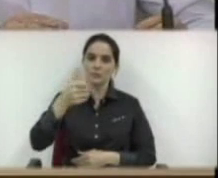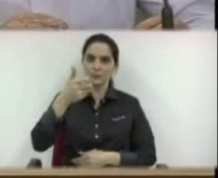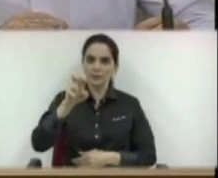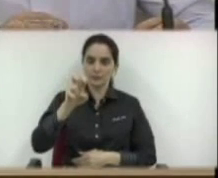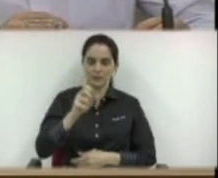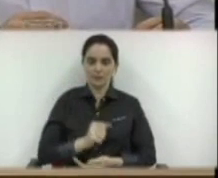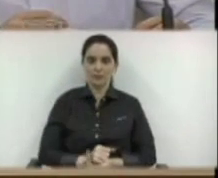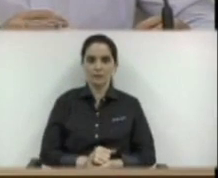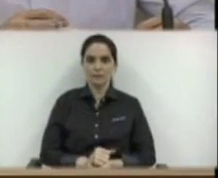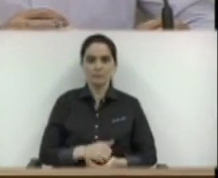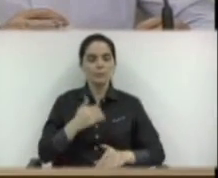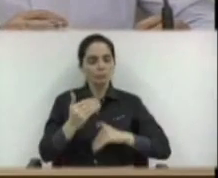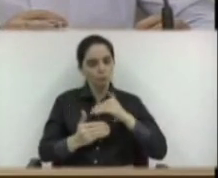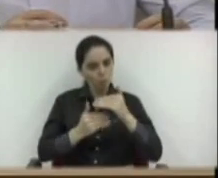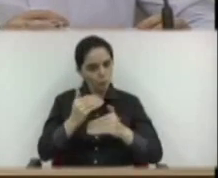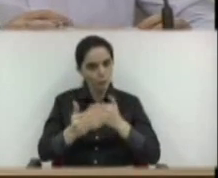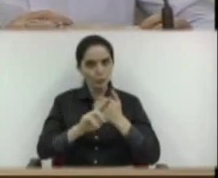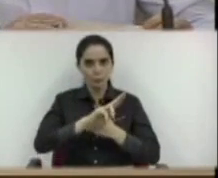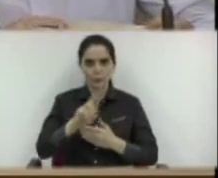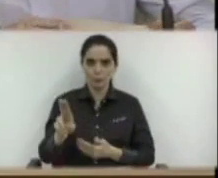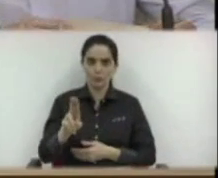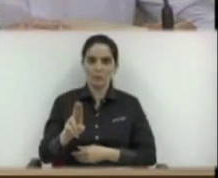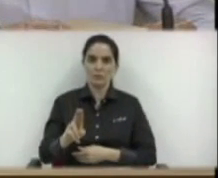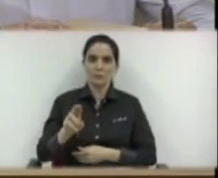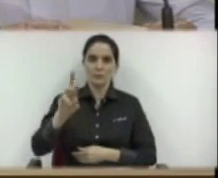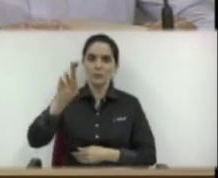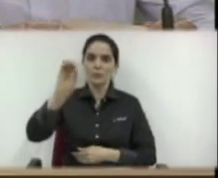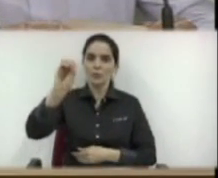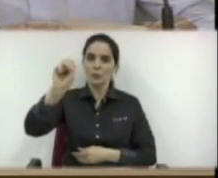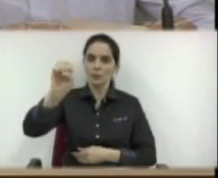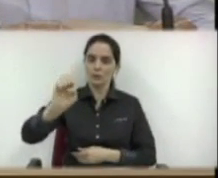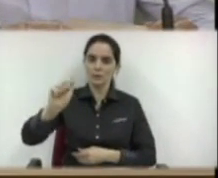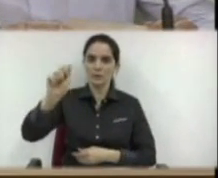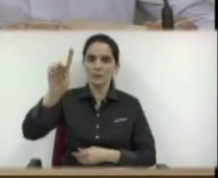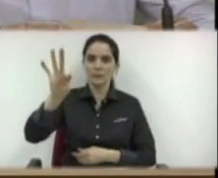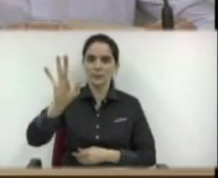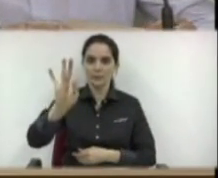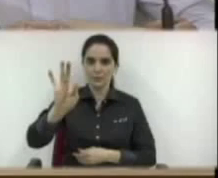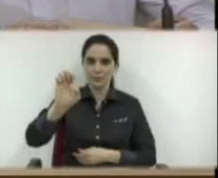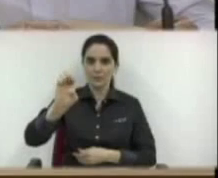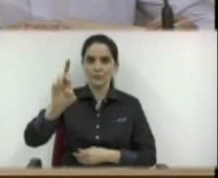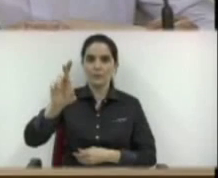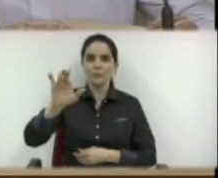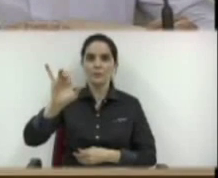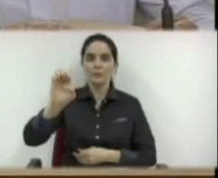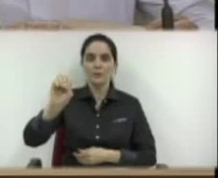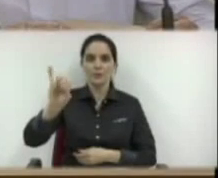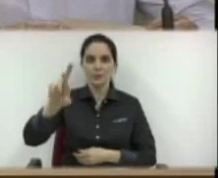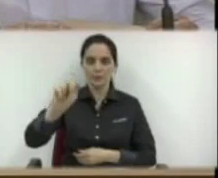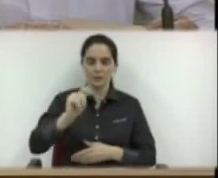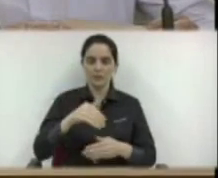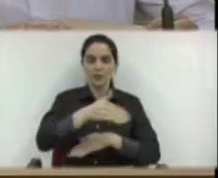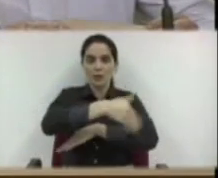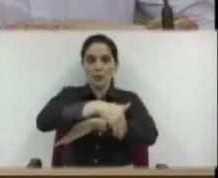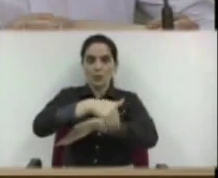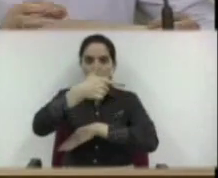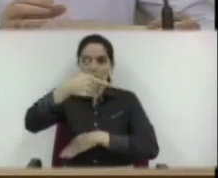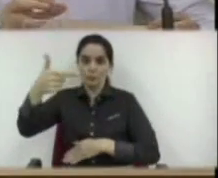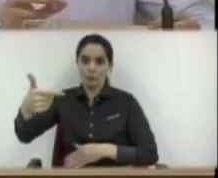261/2015. Perpetuar o nome da senhora Rosa Ferreira Foster, a rua 22,